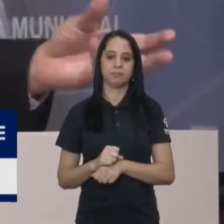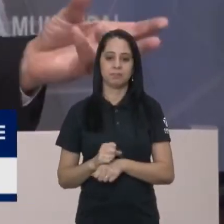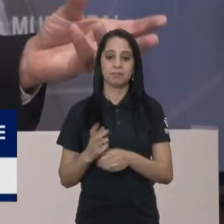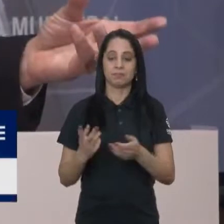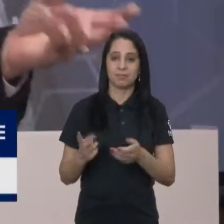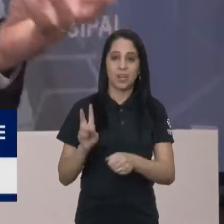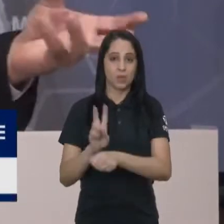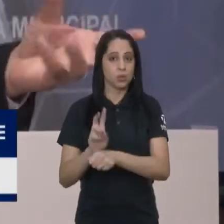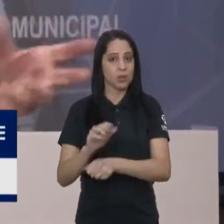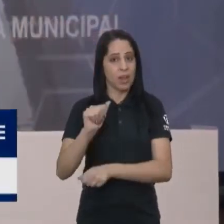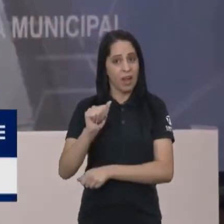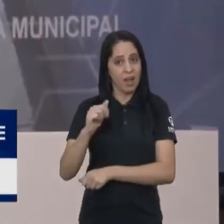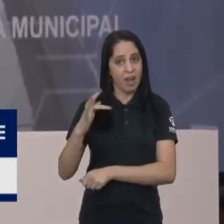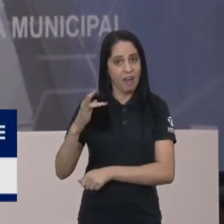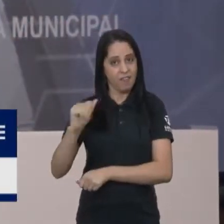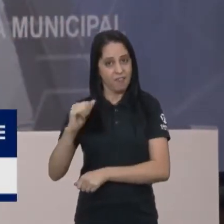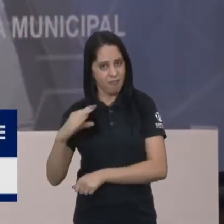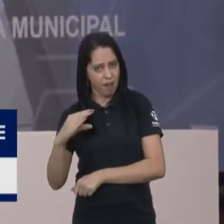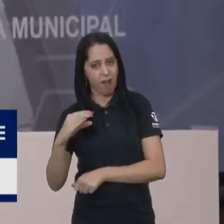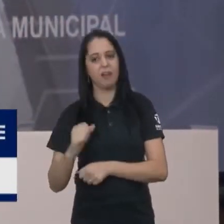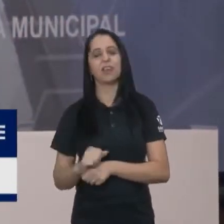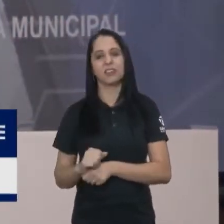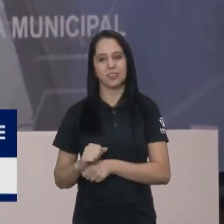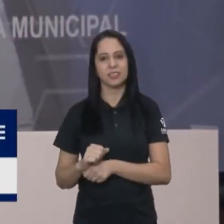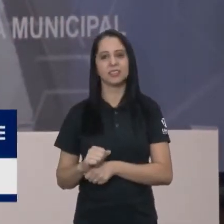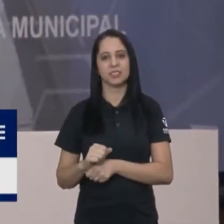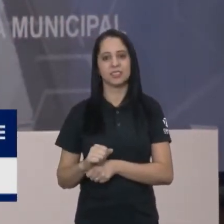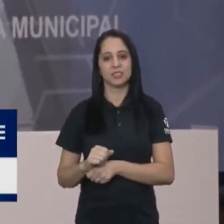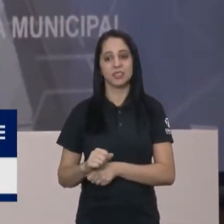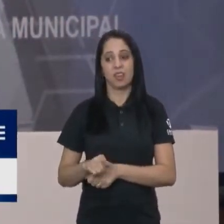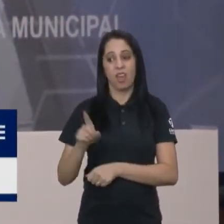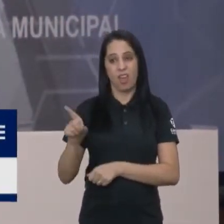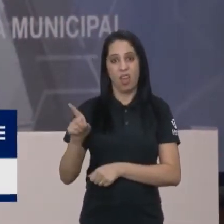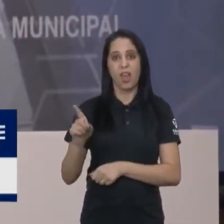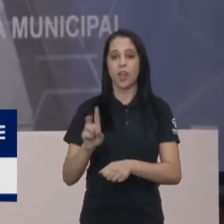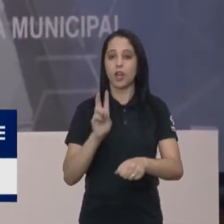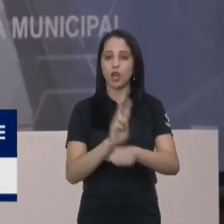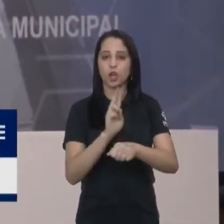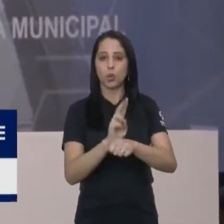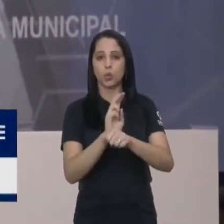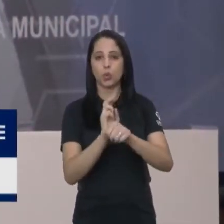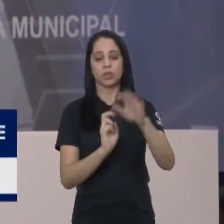da FAC, né? A FAC, que hoje gerencia o Parque Vicentino Aranha,